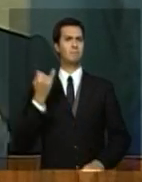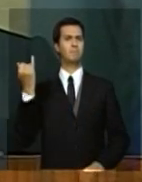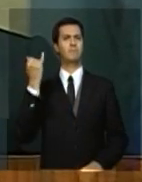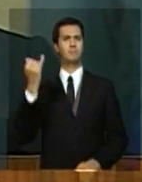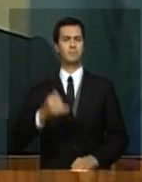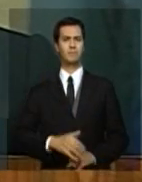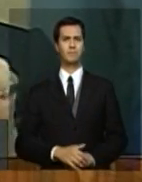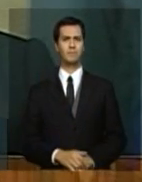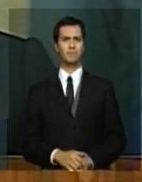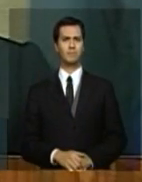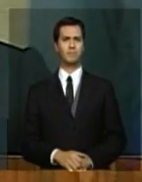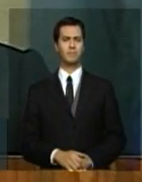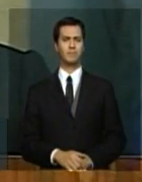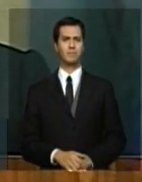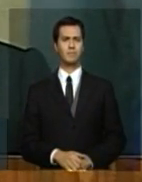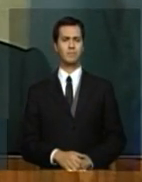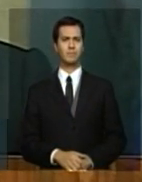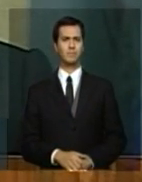para